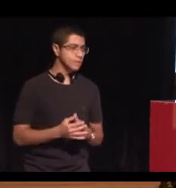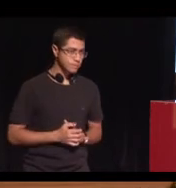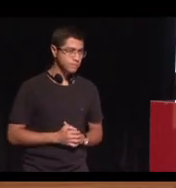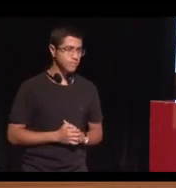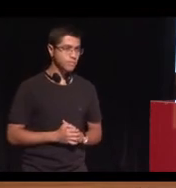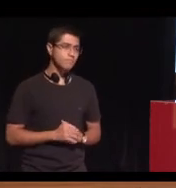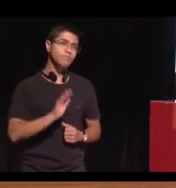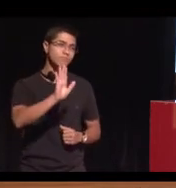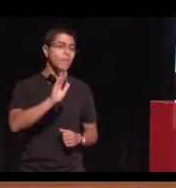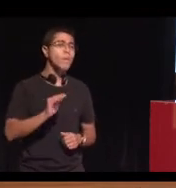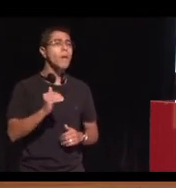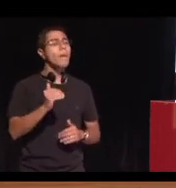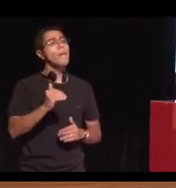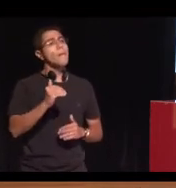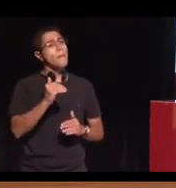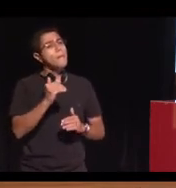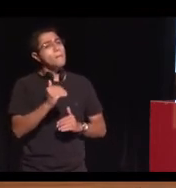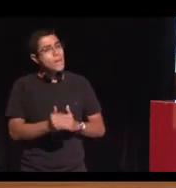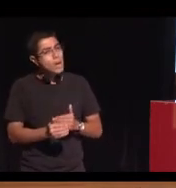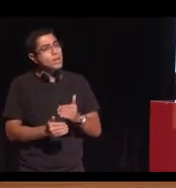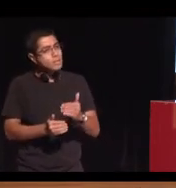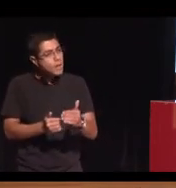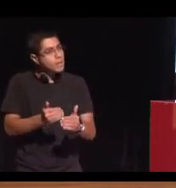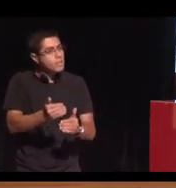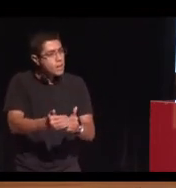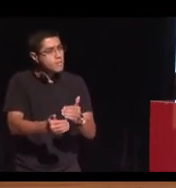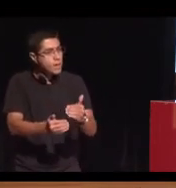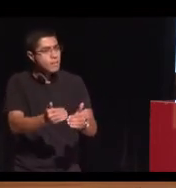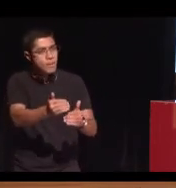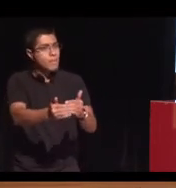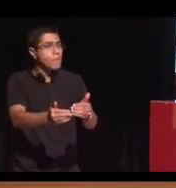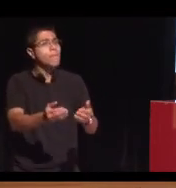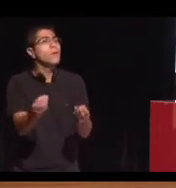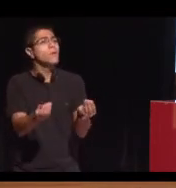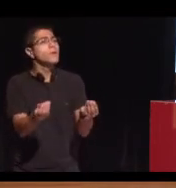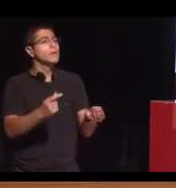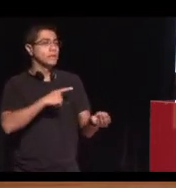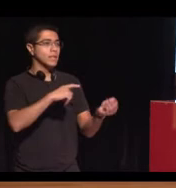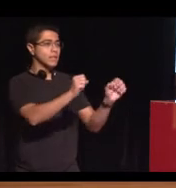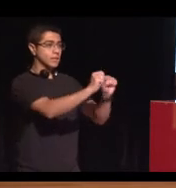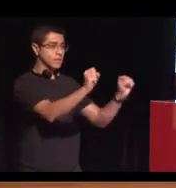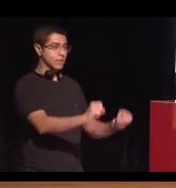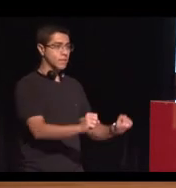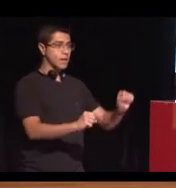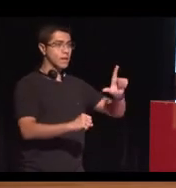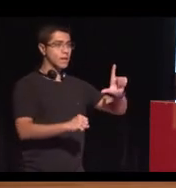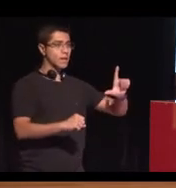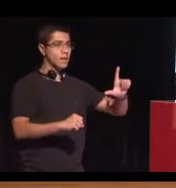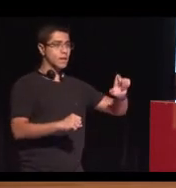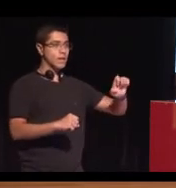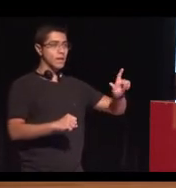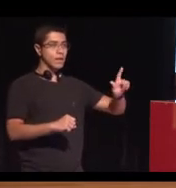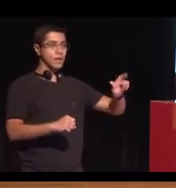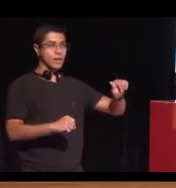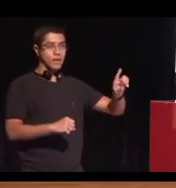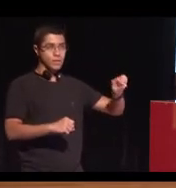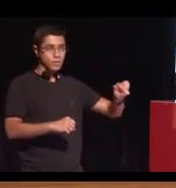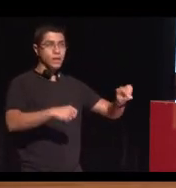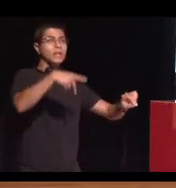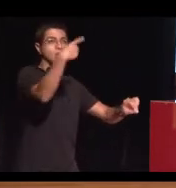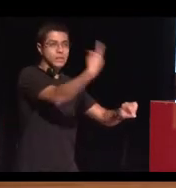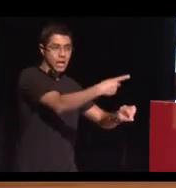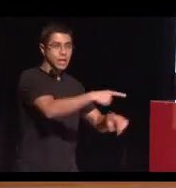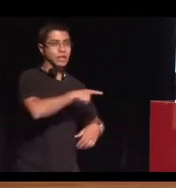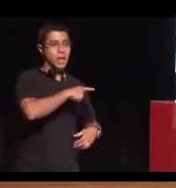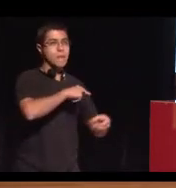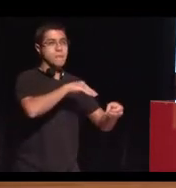no passo a passo, assim, o que a gente fez a gente tinha essa aplicação legada que tinha o seu próprio DB, ela estava lá, linda, funcionando